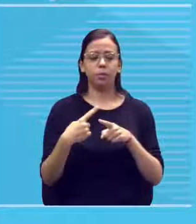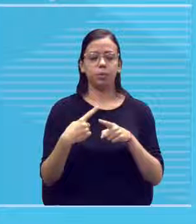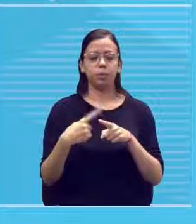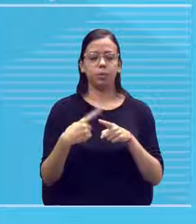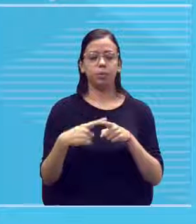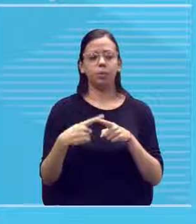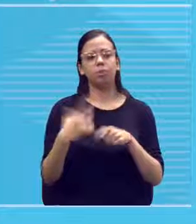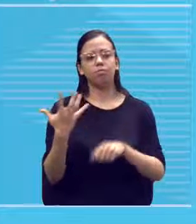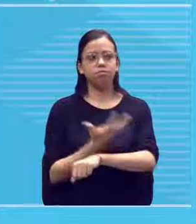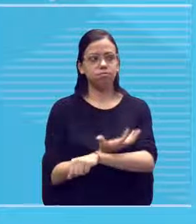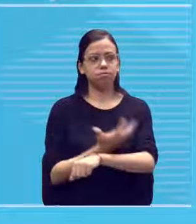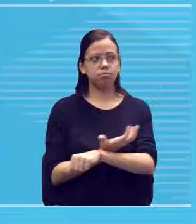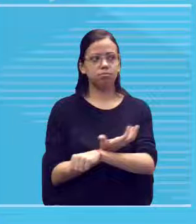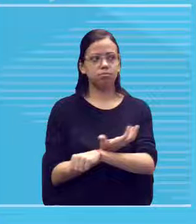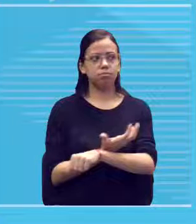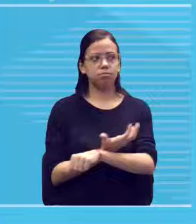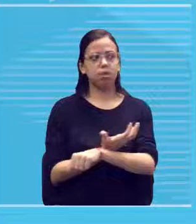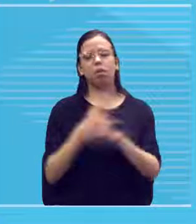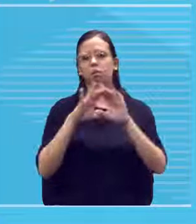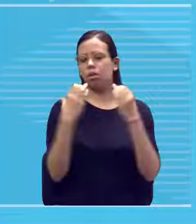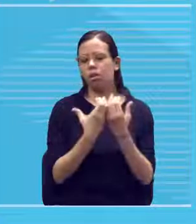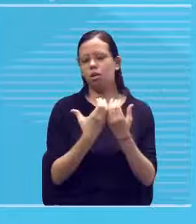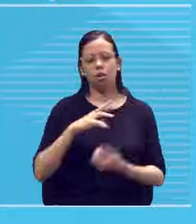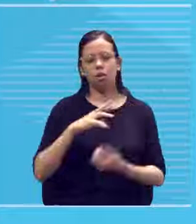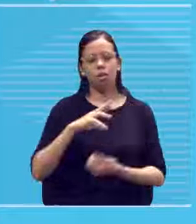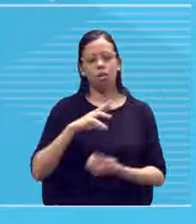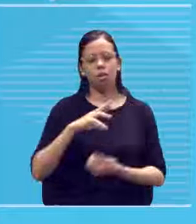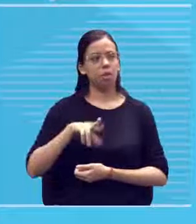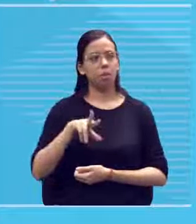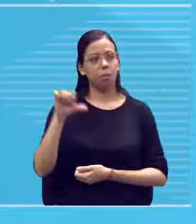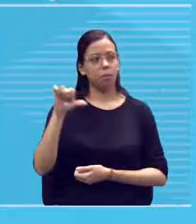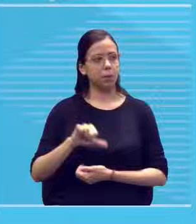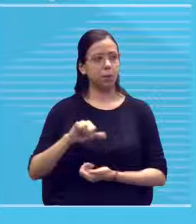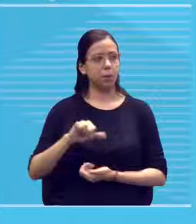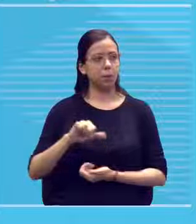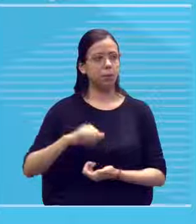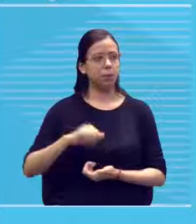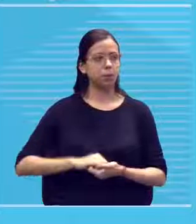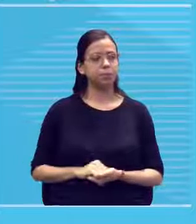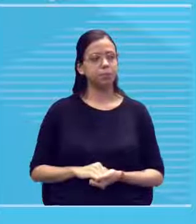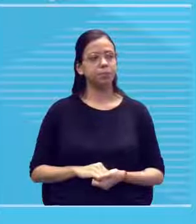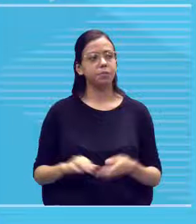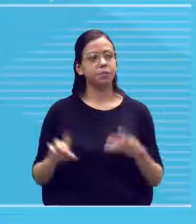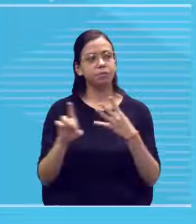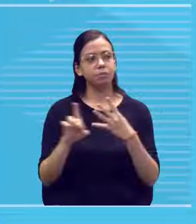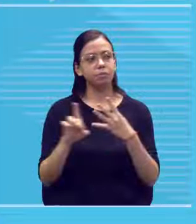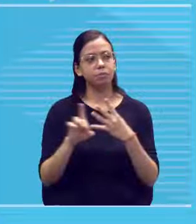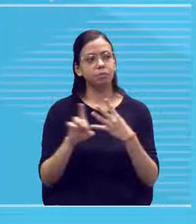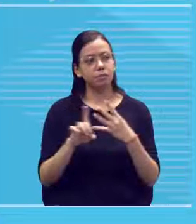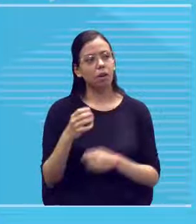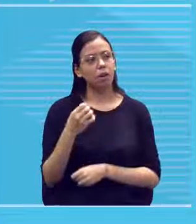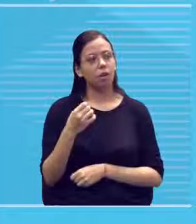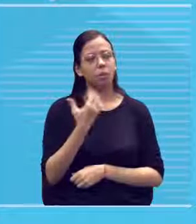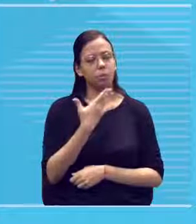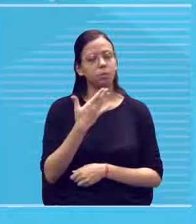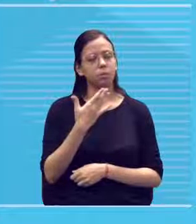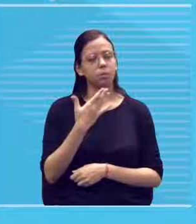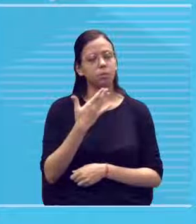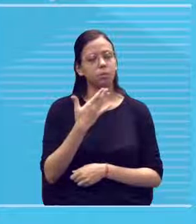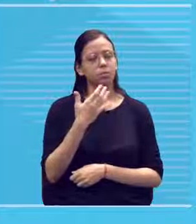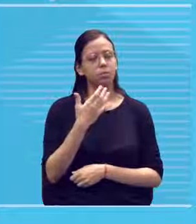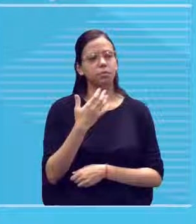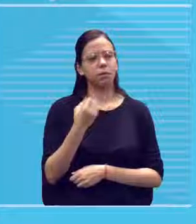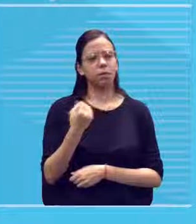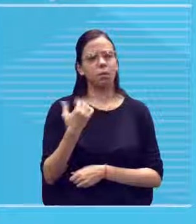explicação uma boa parte das Crianças mora muito longe vai à escola com fome onde ocorre grande número de desistências